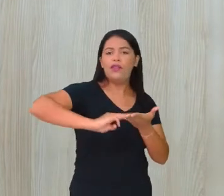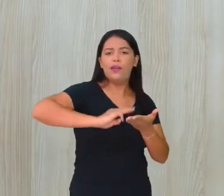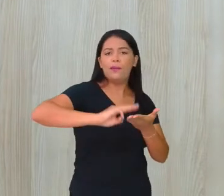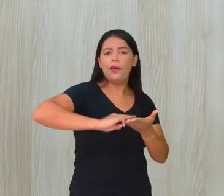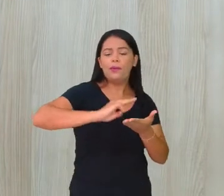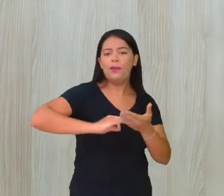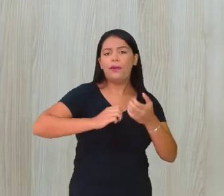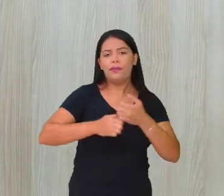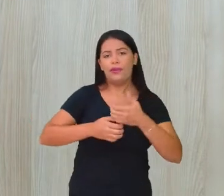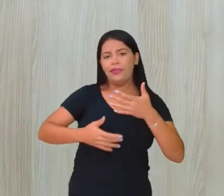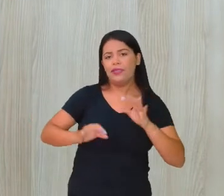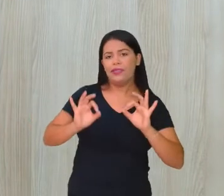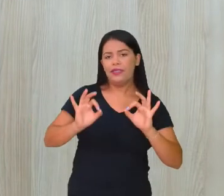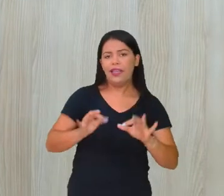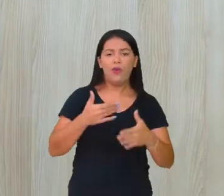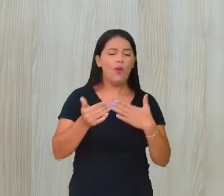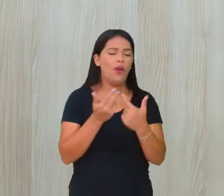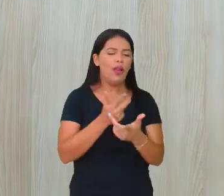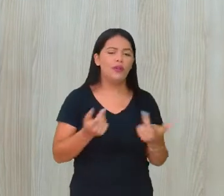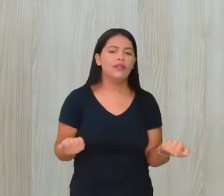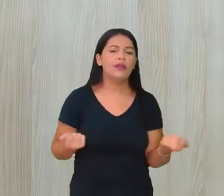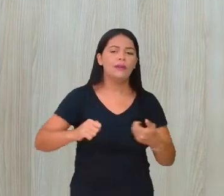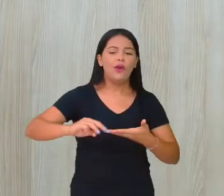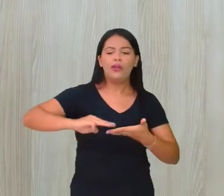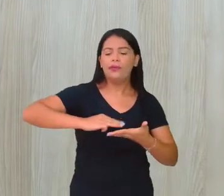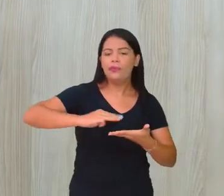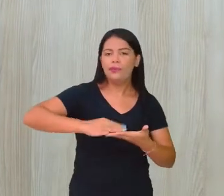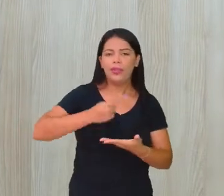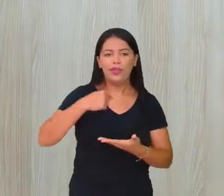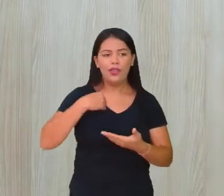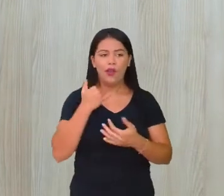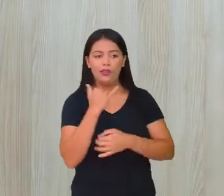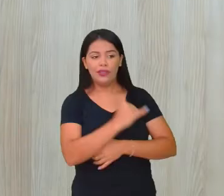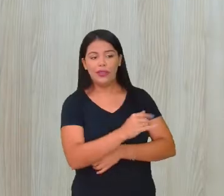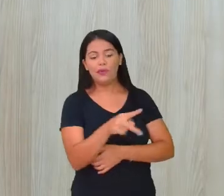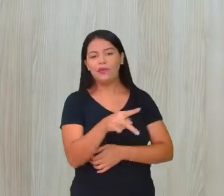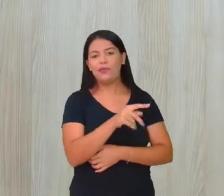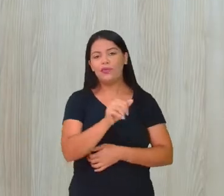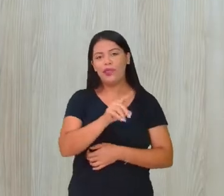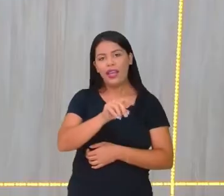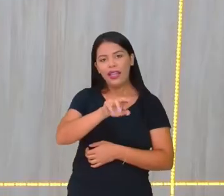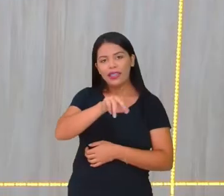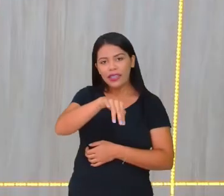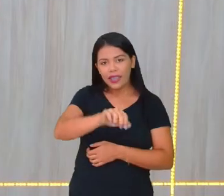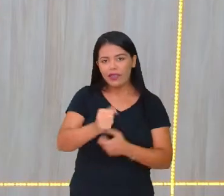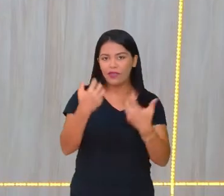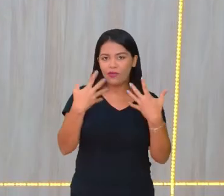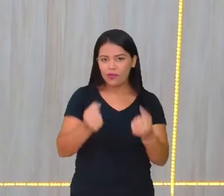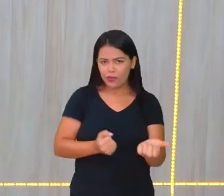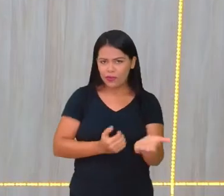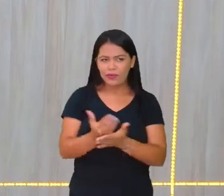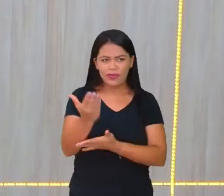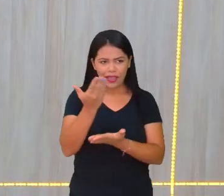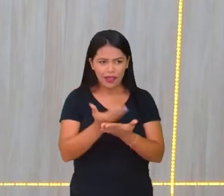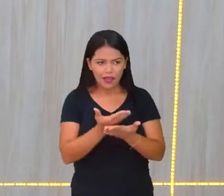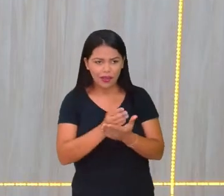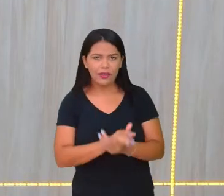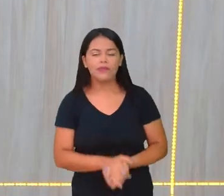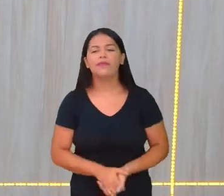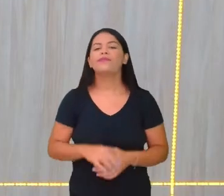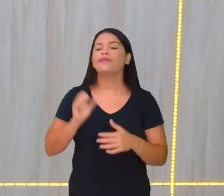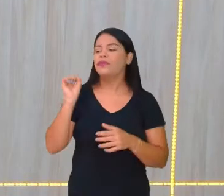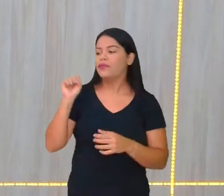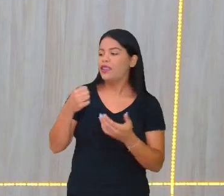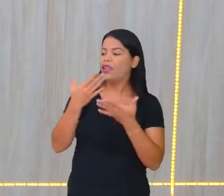no chat que eu passo para a nossa professora Adriana e vamos começar a aula, né, professora? Estou ansiosa. Isso mesmo, sim, professora Camille. Então,